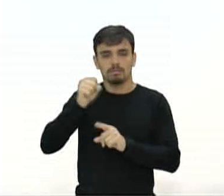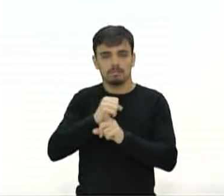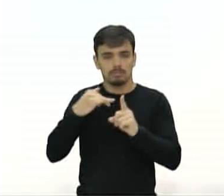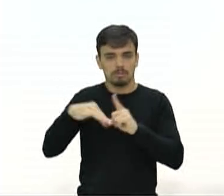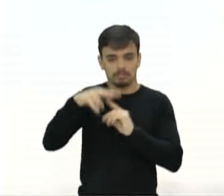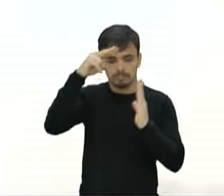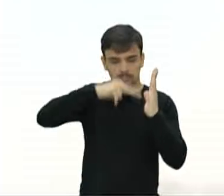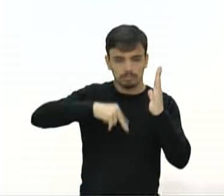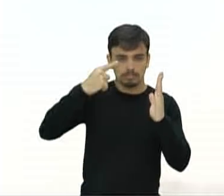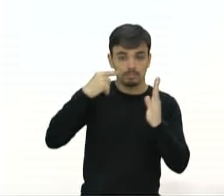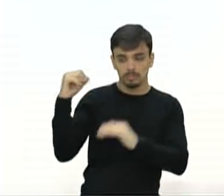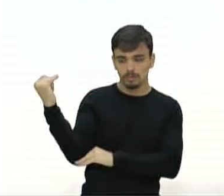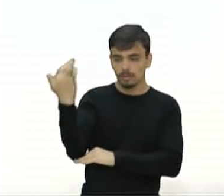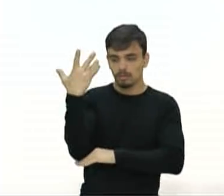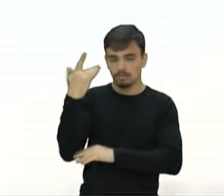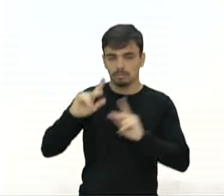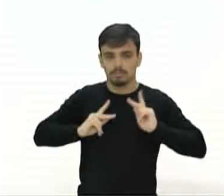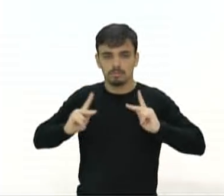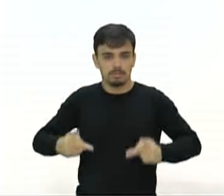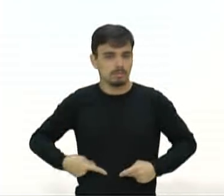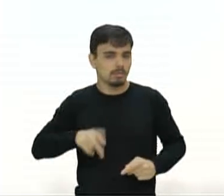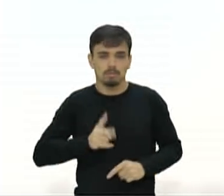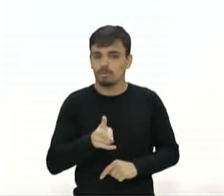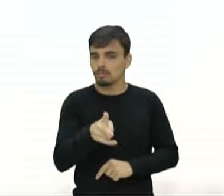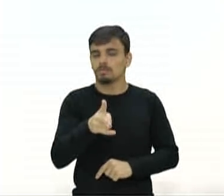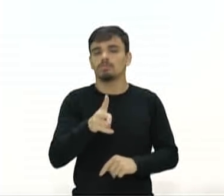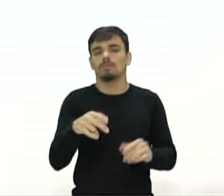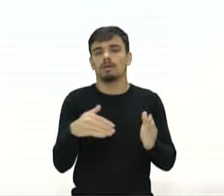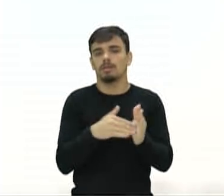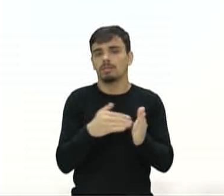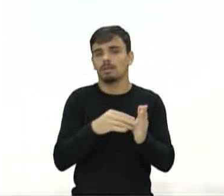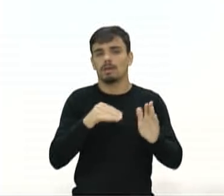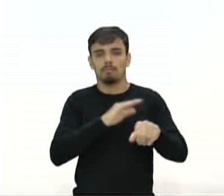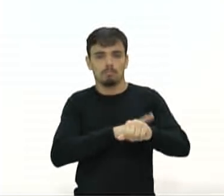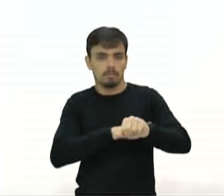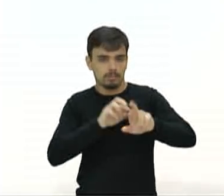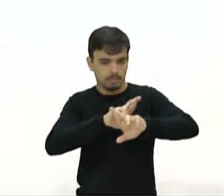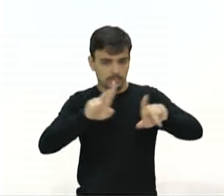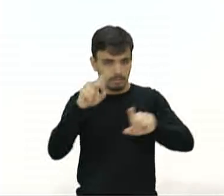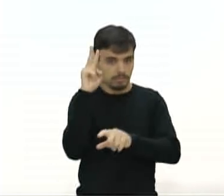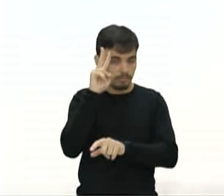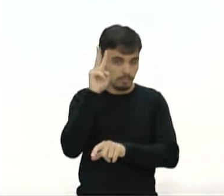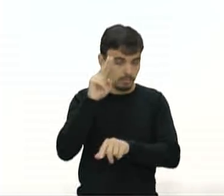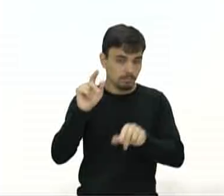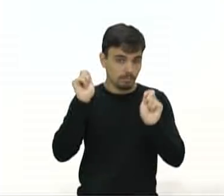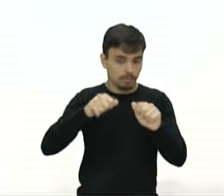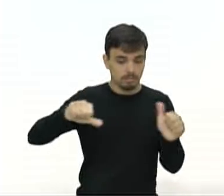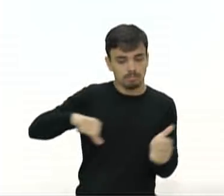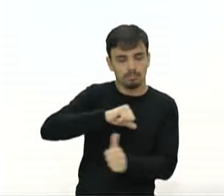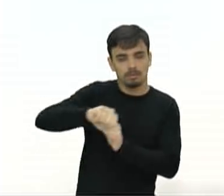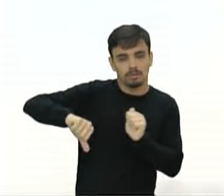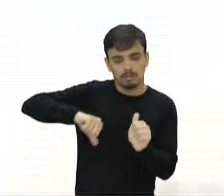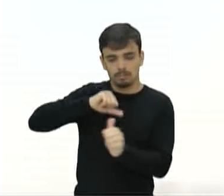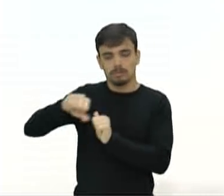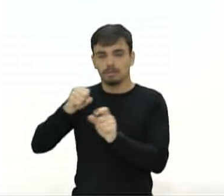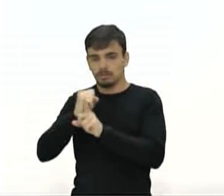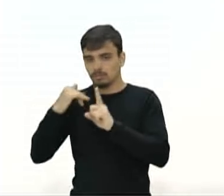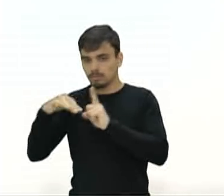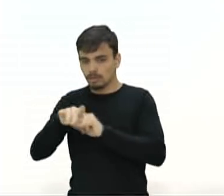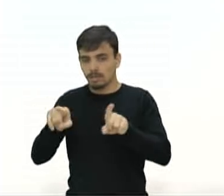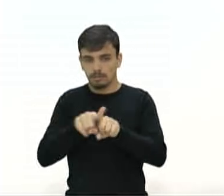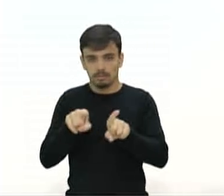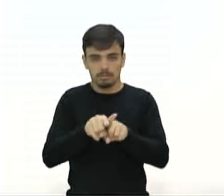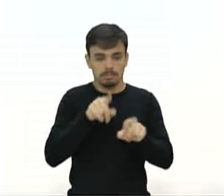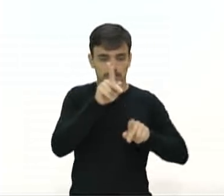trecho. A natureza humana não permanece constante nos diferentes momentos da história. Ela se modifica com a sociedade. Entre